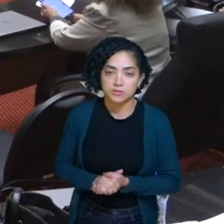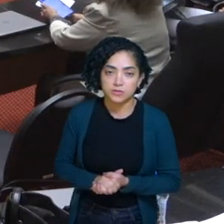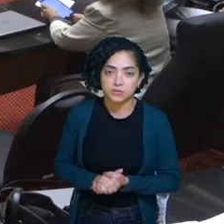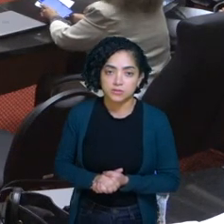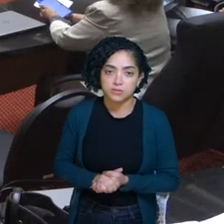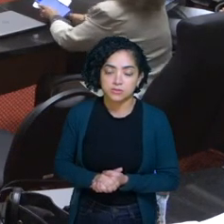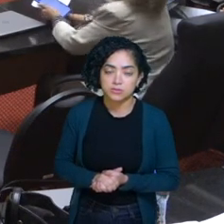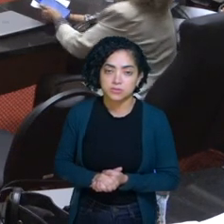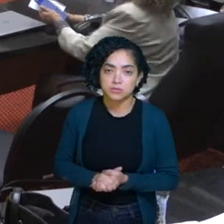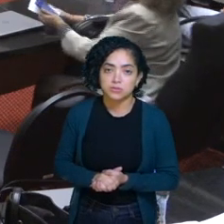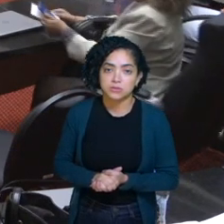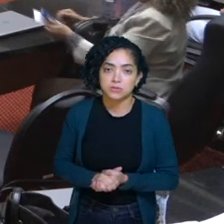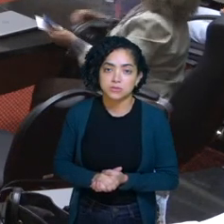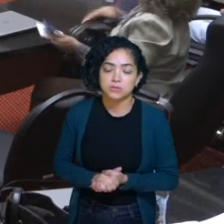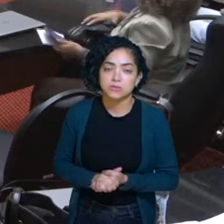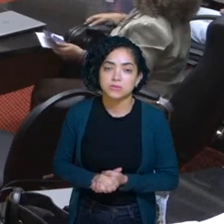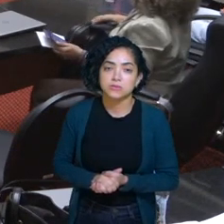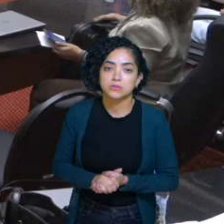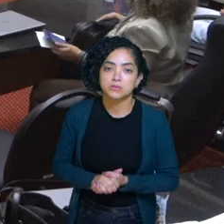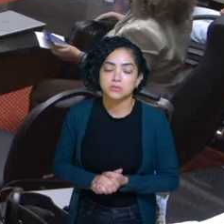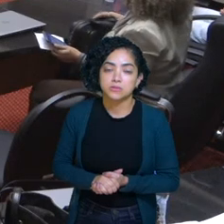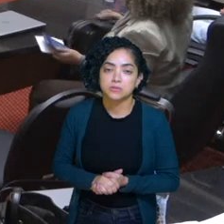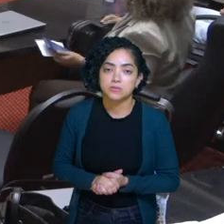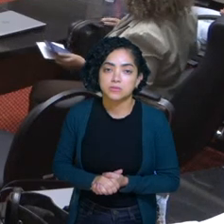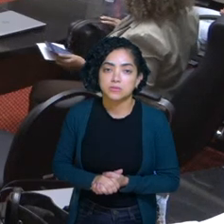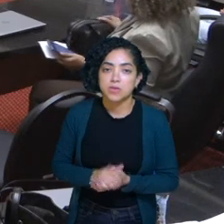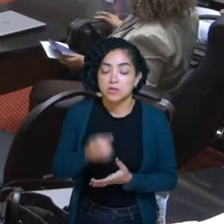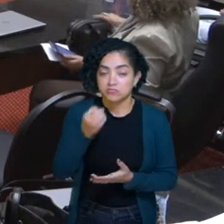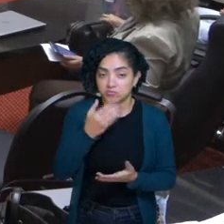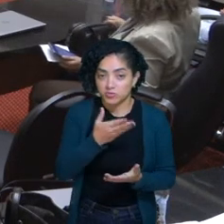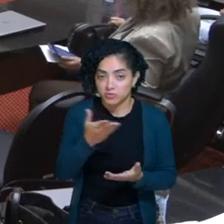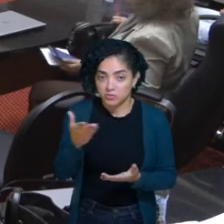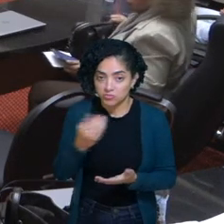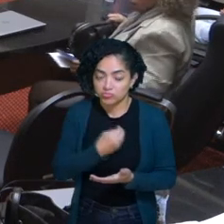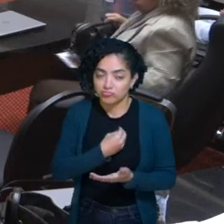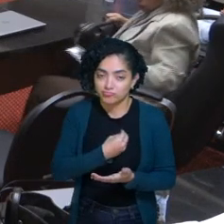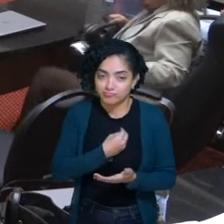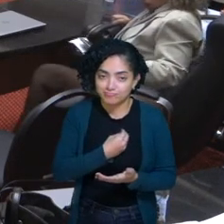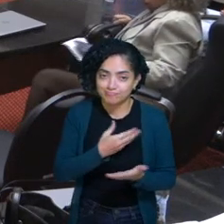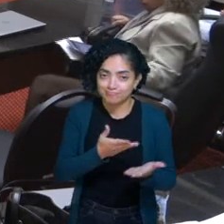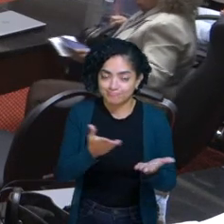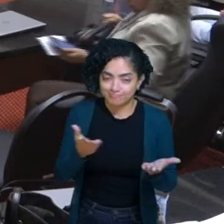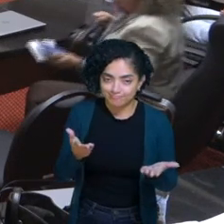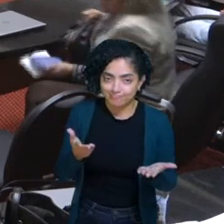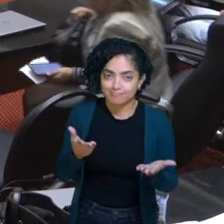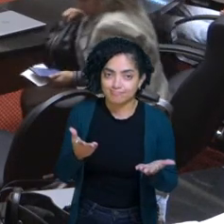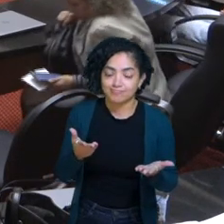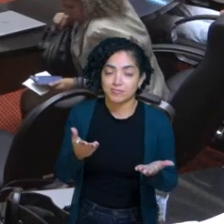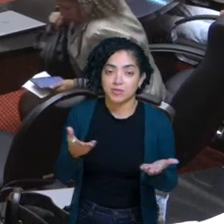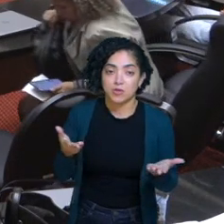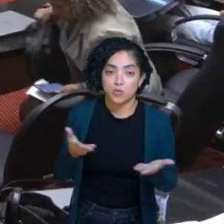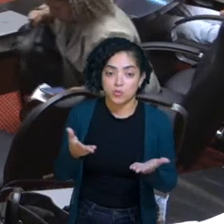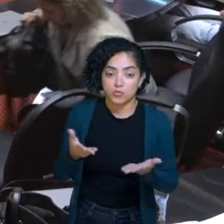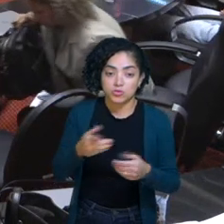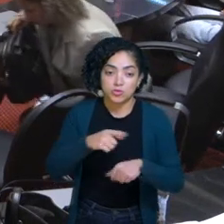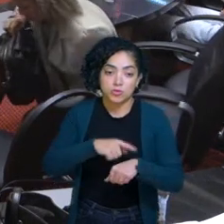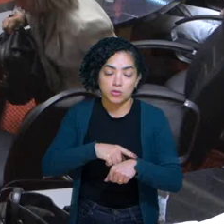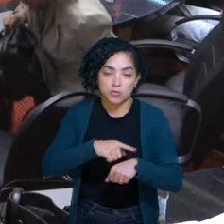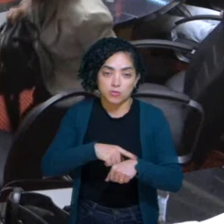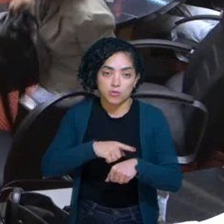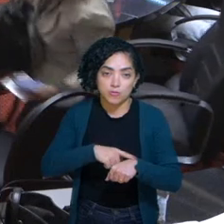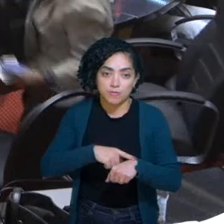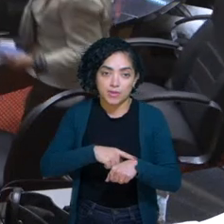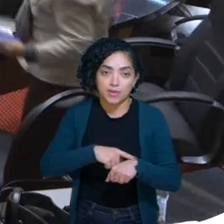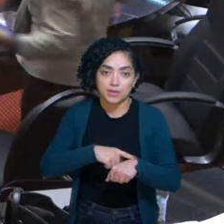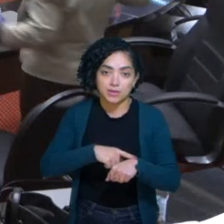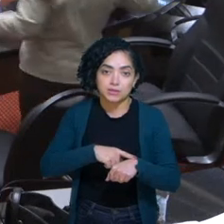Os Heróis da Resistência Que bom que vocês continuam aí eh chegamos ao momento que eu acho que era